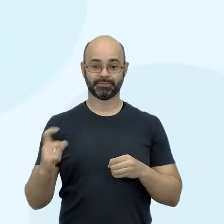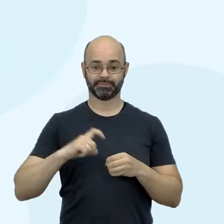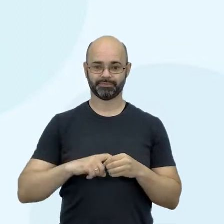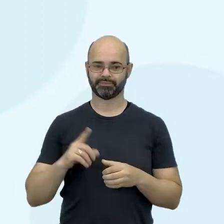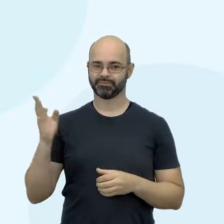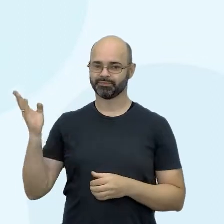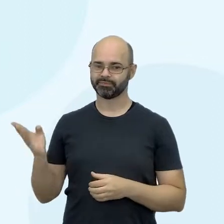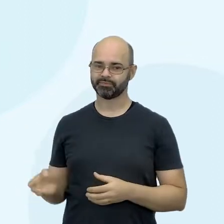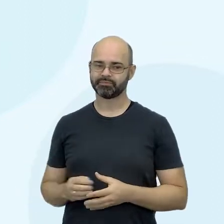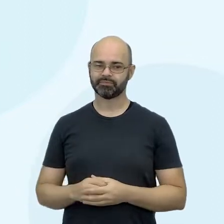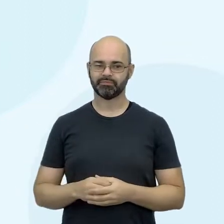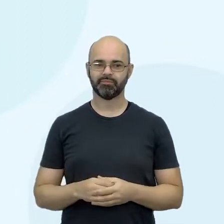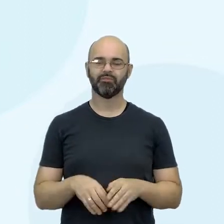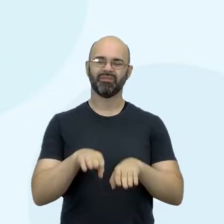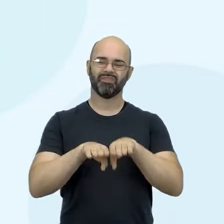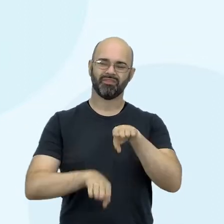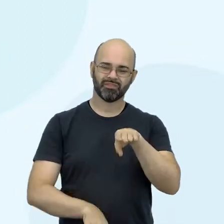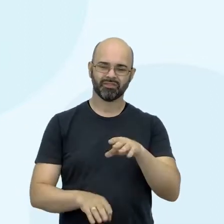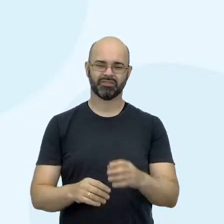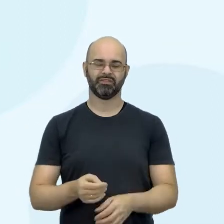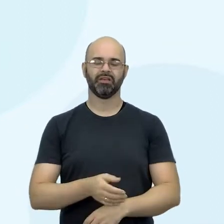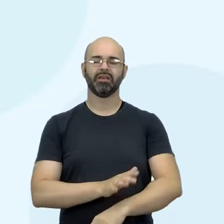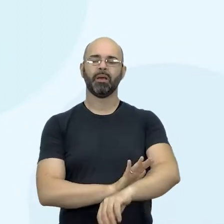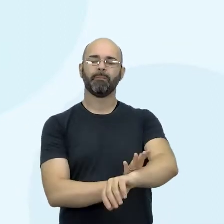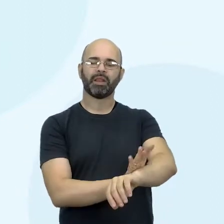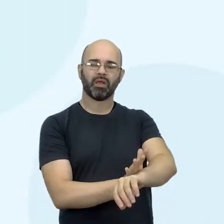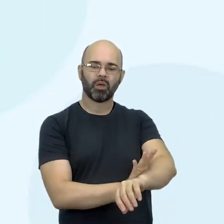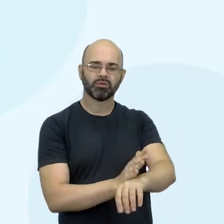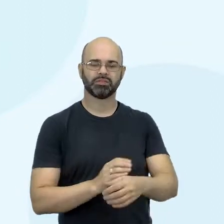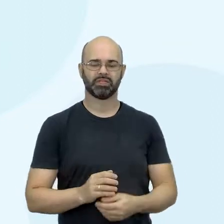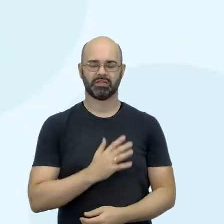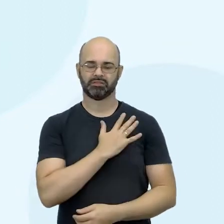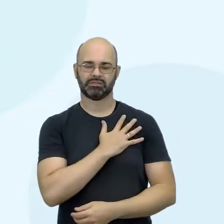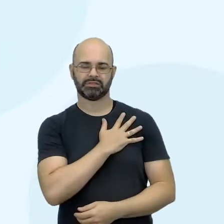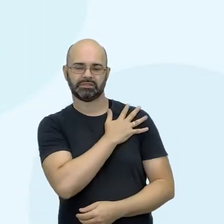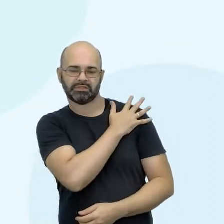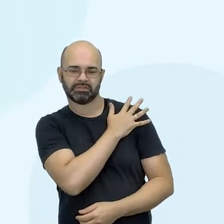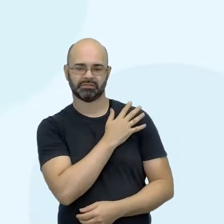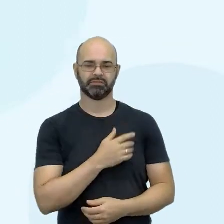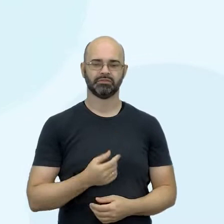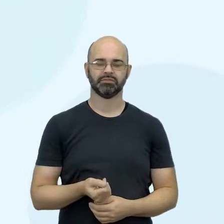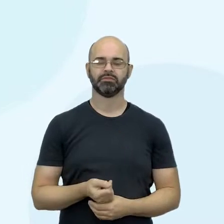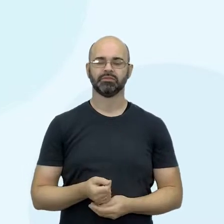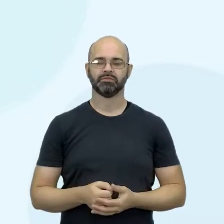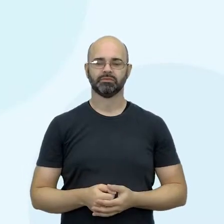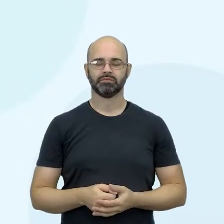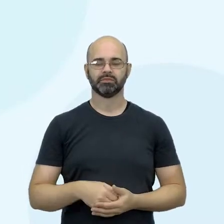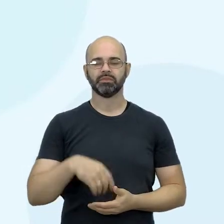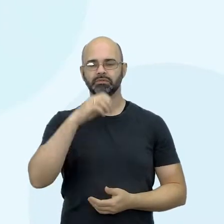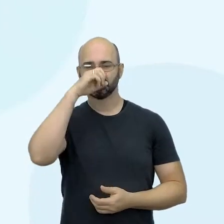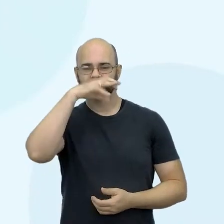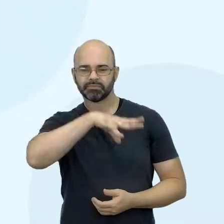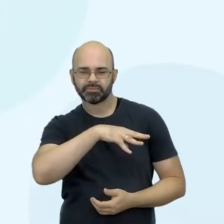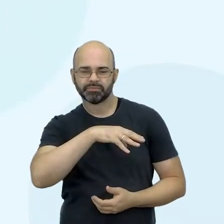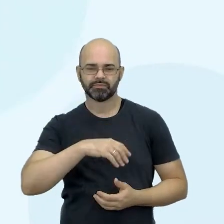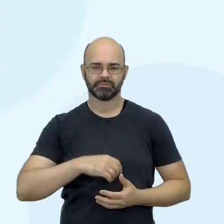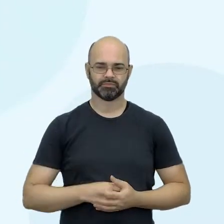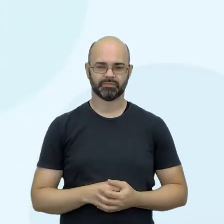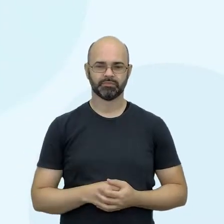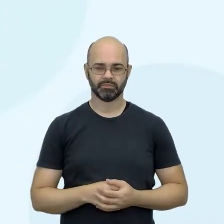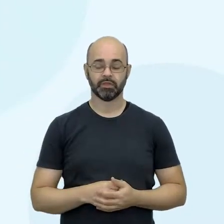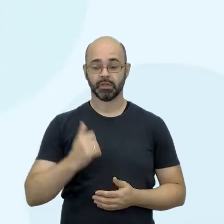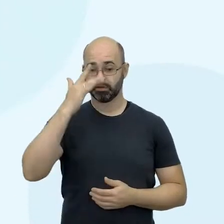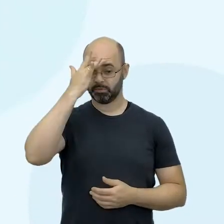Desigualdade, preconceito, intolerância e discriminação. E identificar ações que promovam os direitos